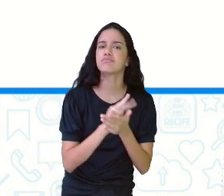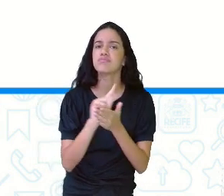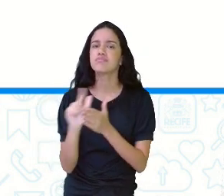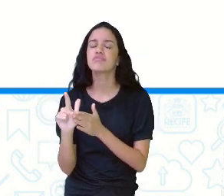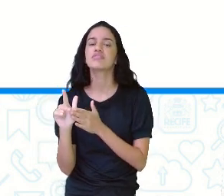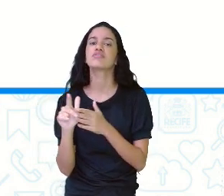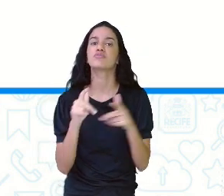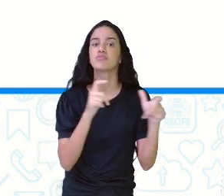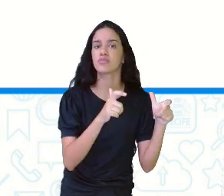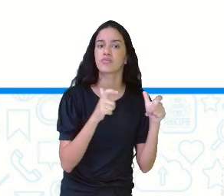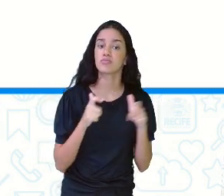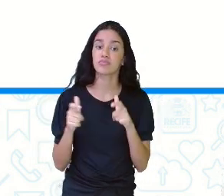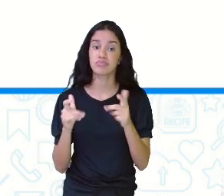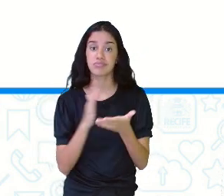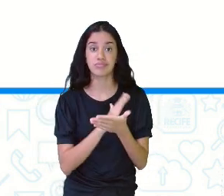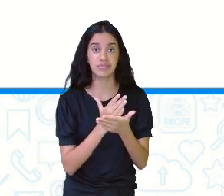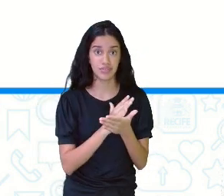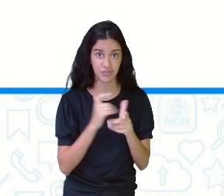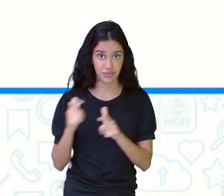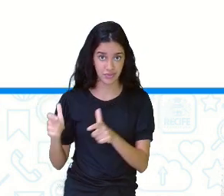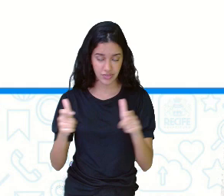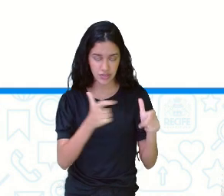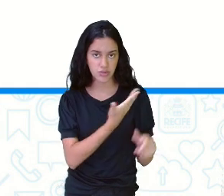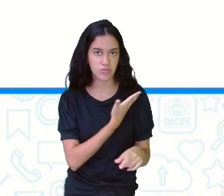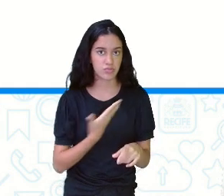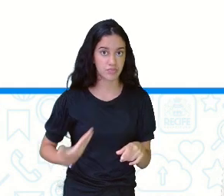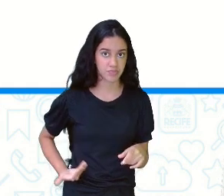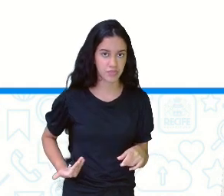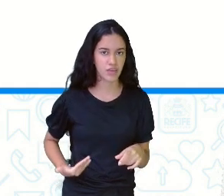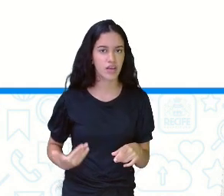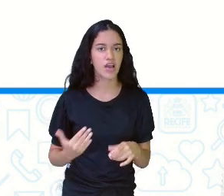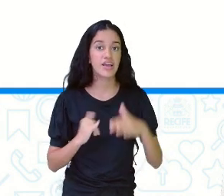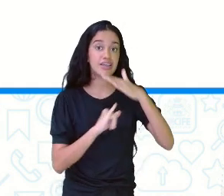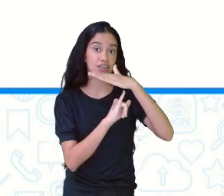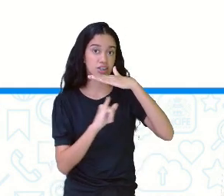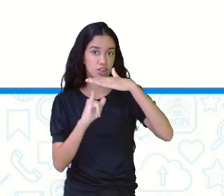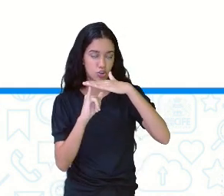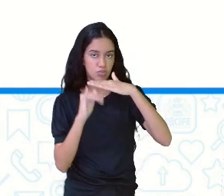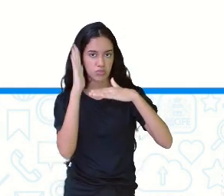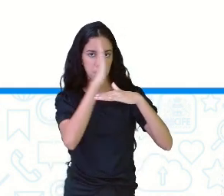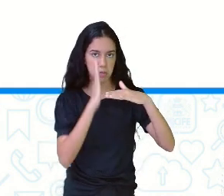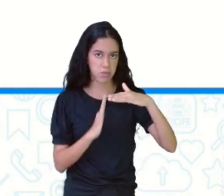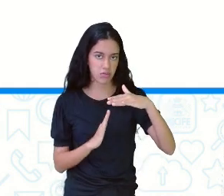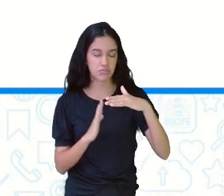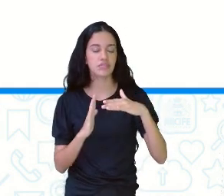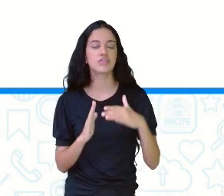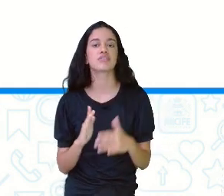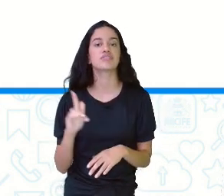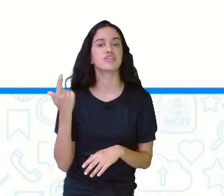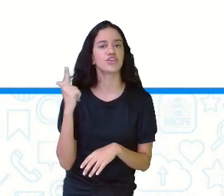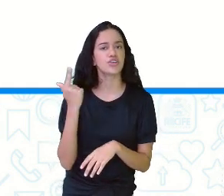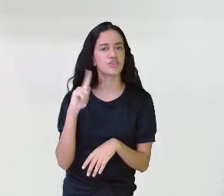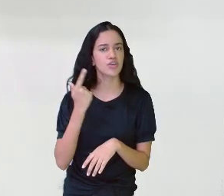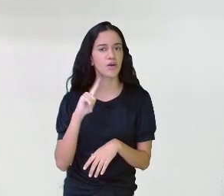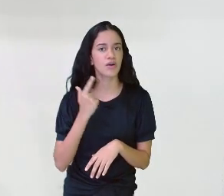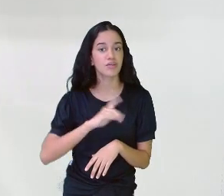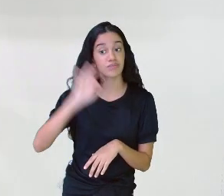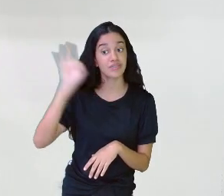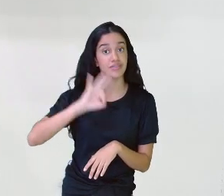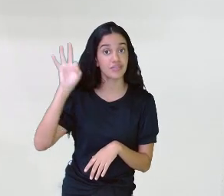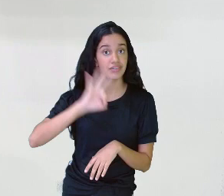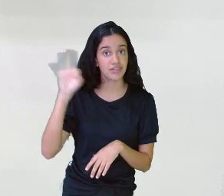divisões regionais feitas no Brasil pelo órgão responsável, o Instituto Brasileiro de Geografia e